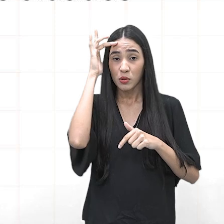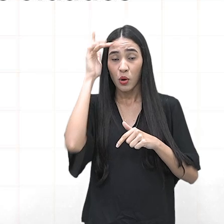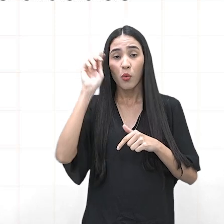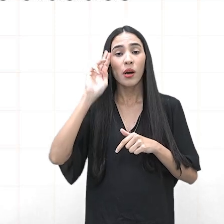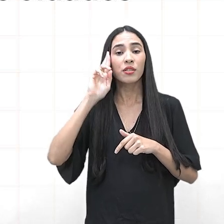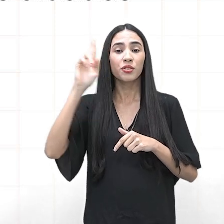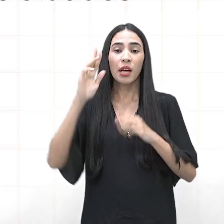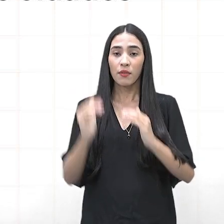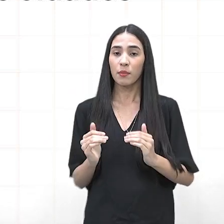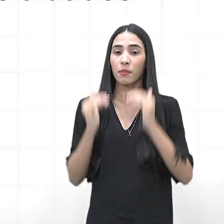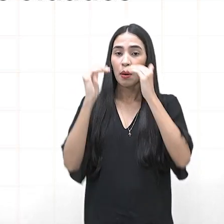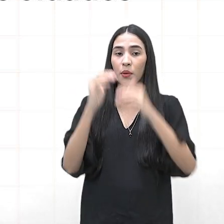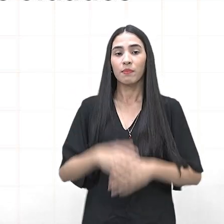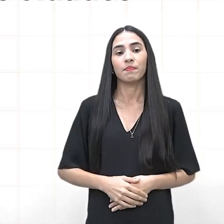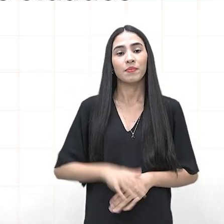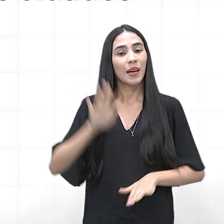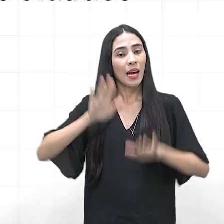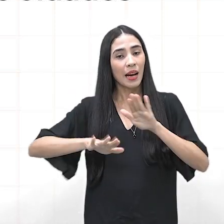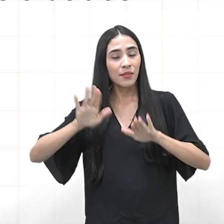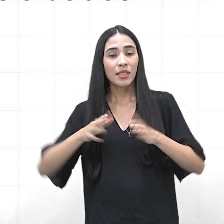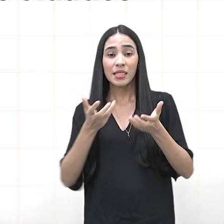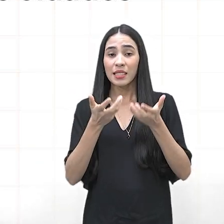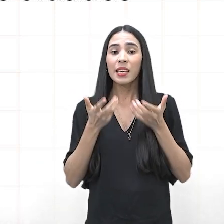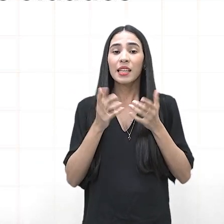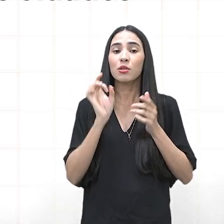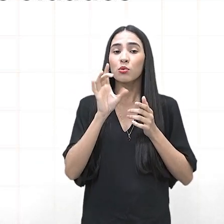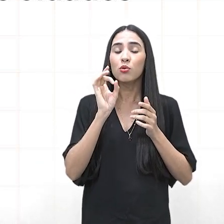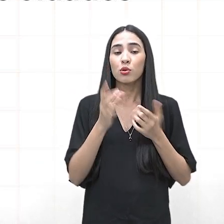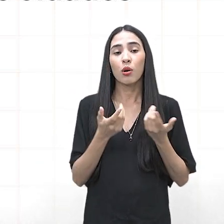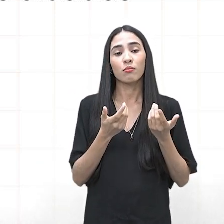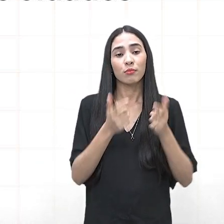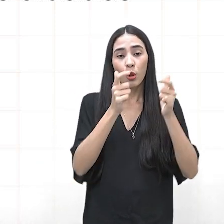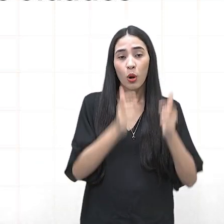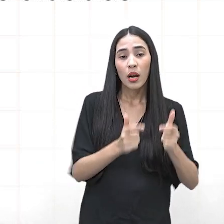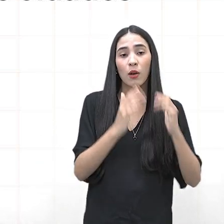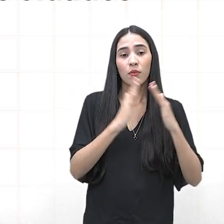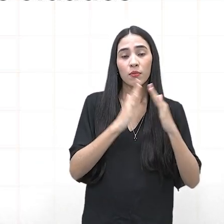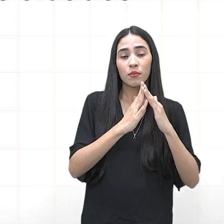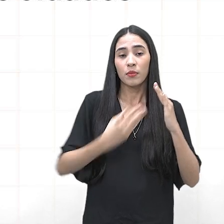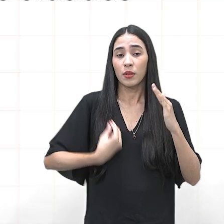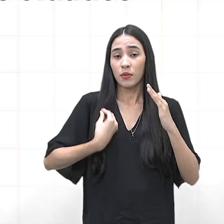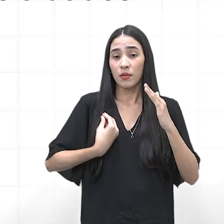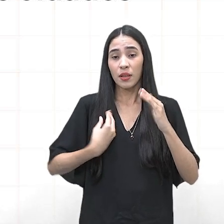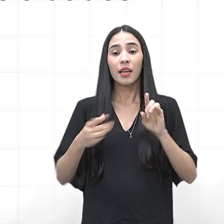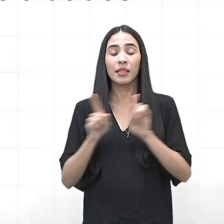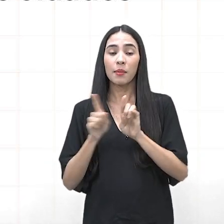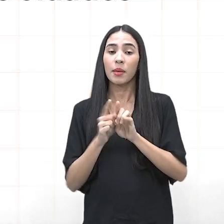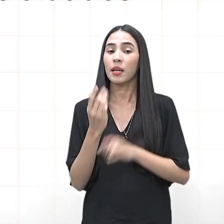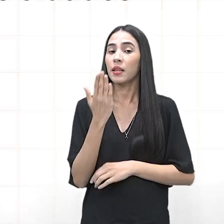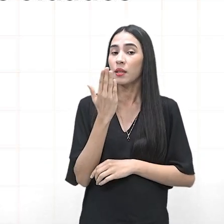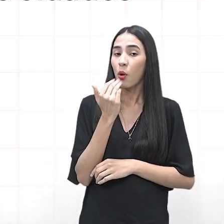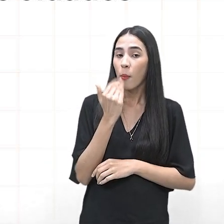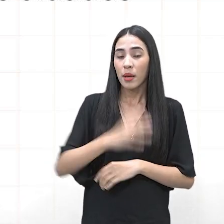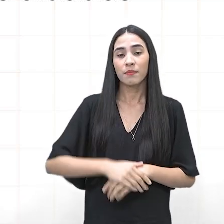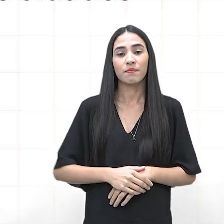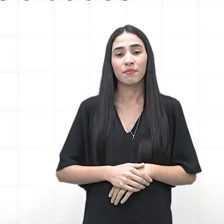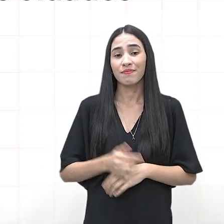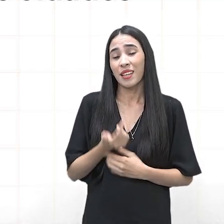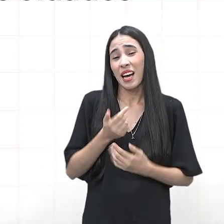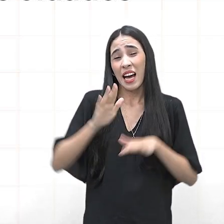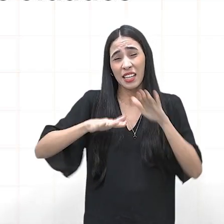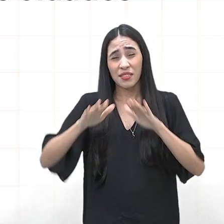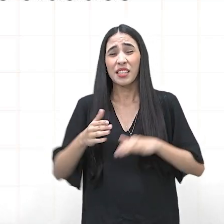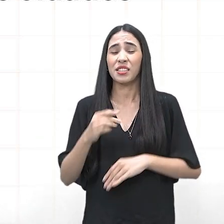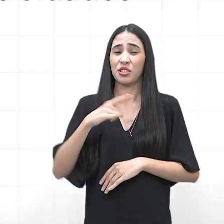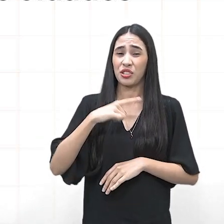fazendeiros, muitas das vezes em troca de um lugar para morar e o que comer. Raramente tinham salários e quando